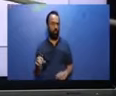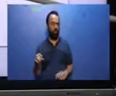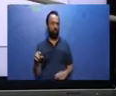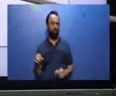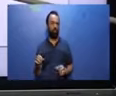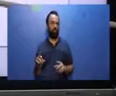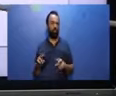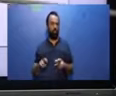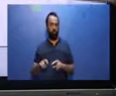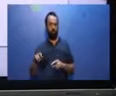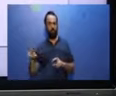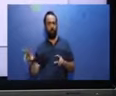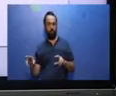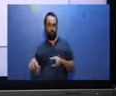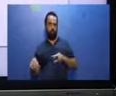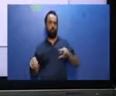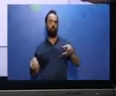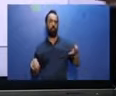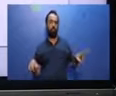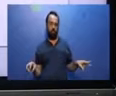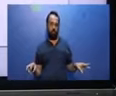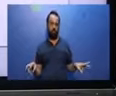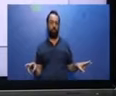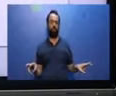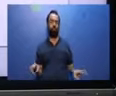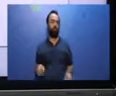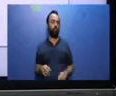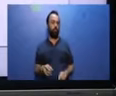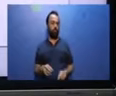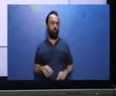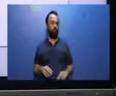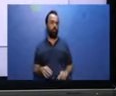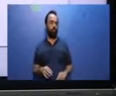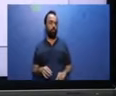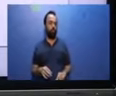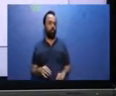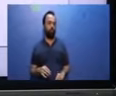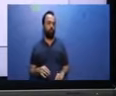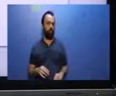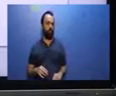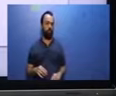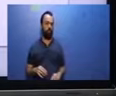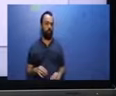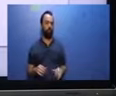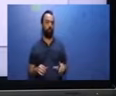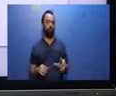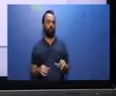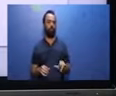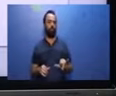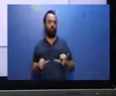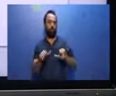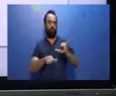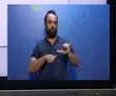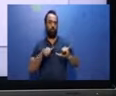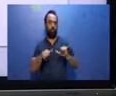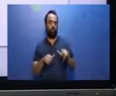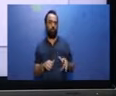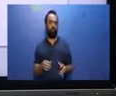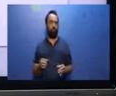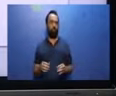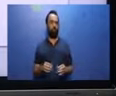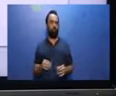substâncias diferentes dos reagentes ou seja numa reação química nós obtemos